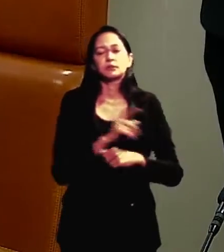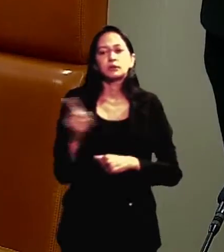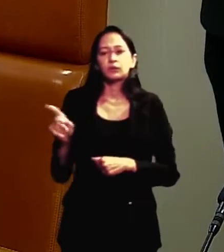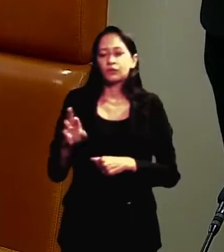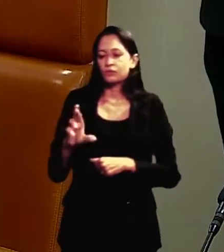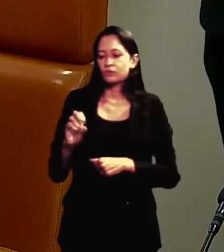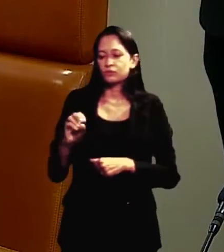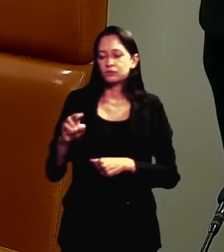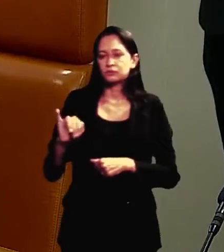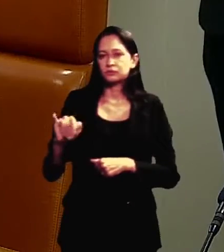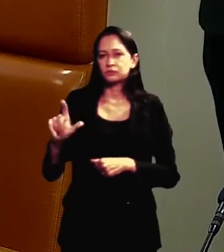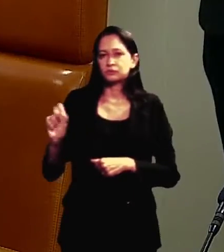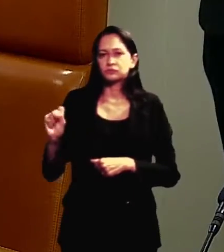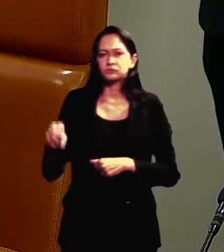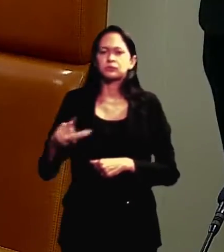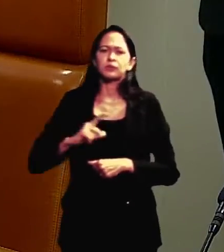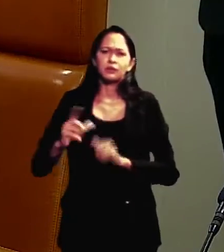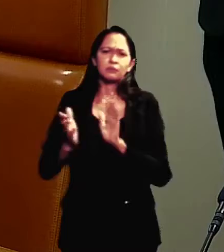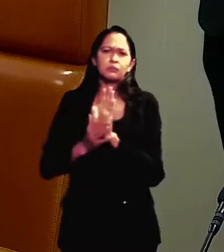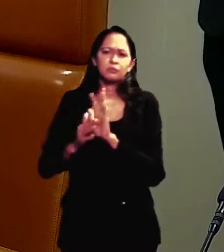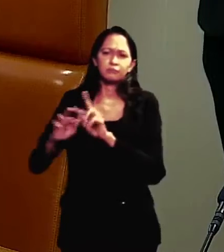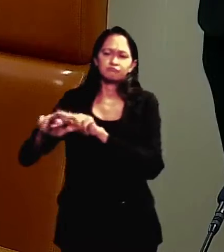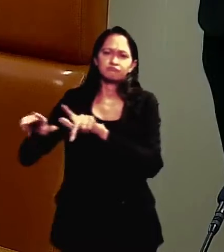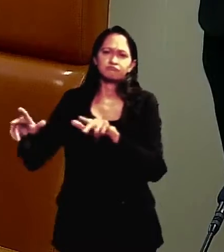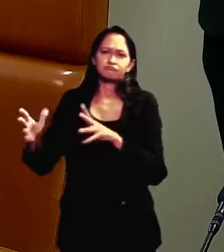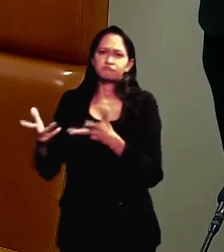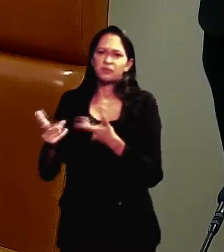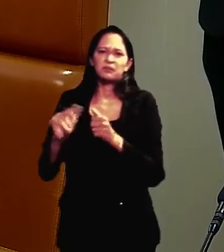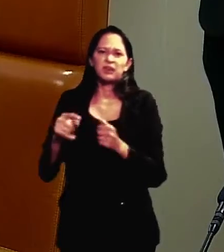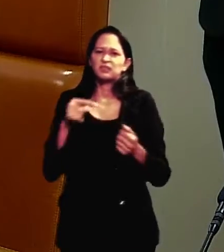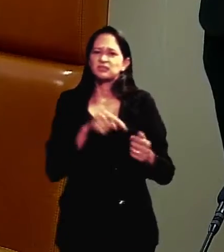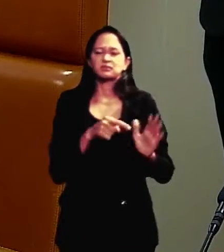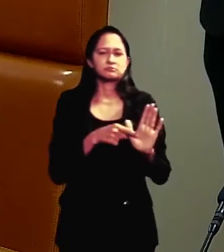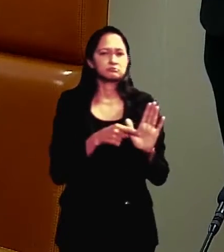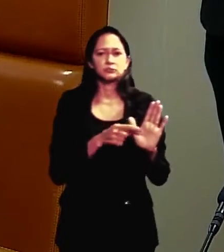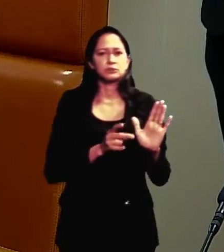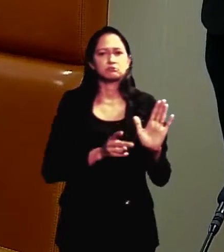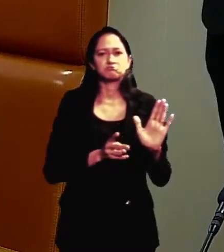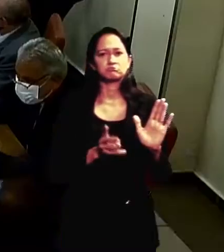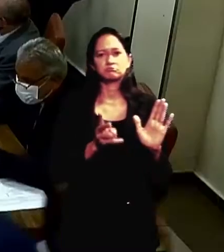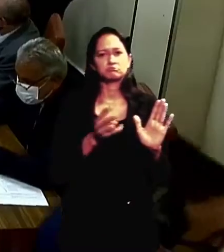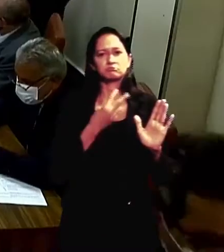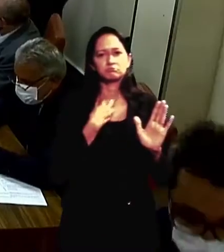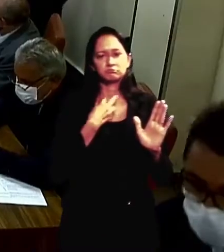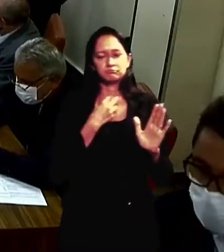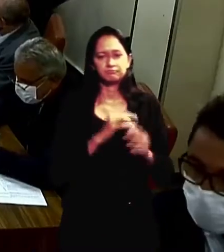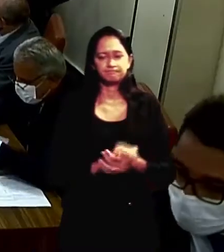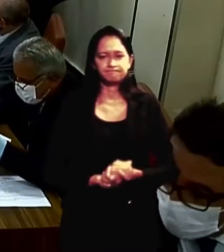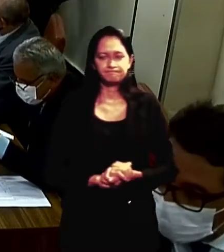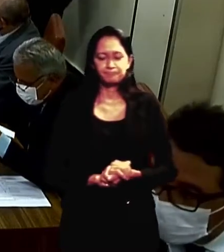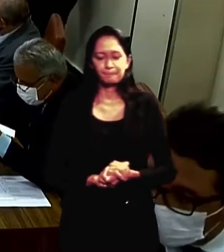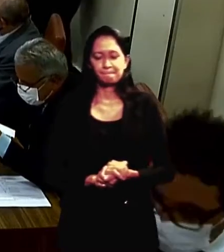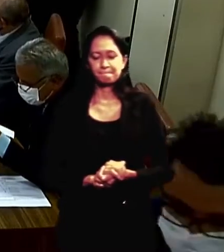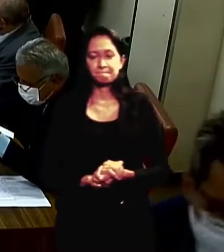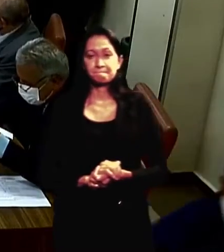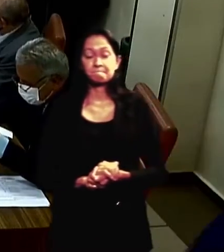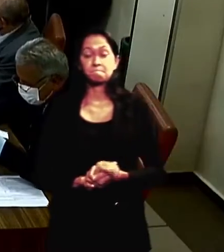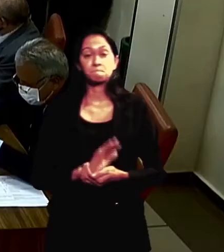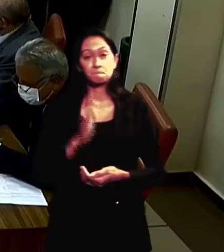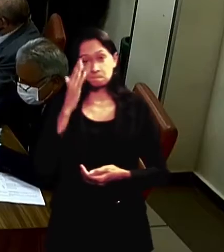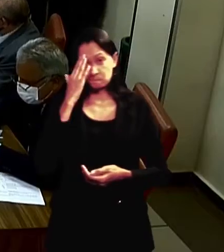iniciativas muito interessantes, mas nós entendemos que esta não deve prosperar. É isso, presidente? Obrigado, vereador Mauro